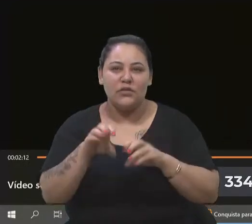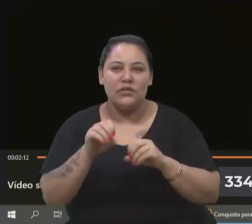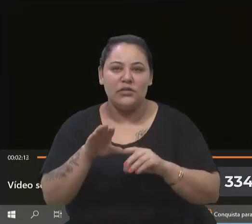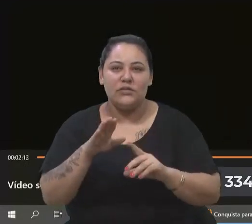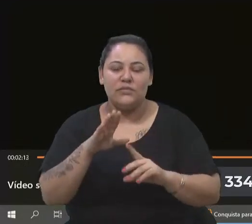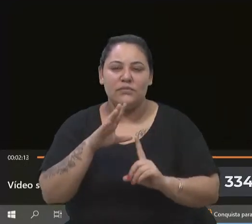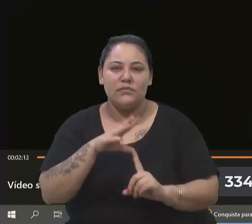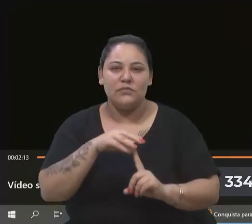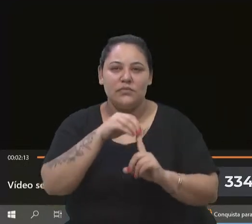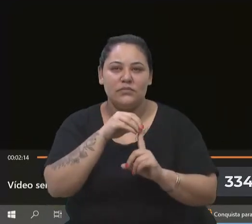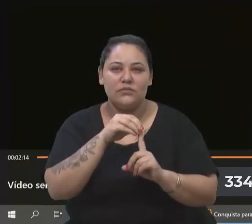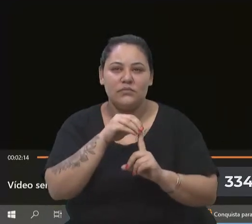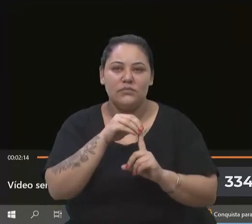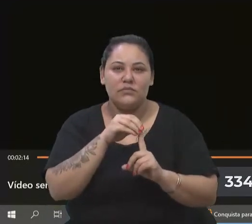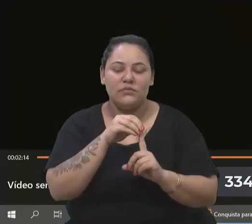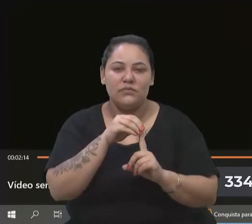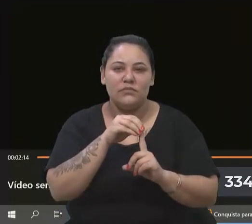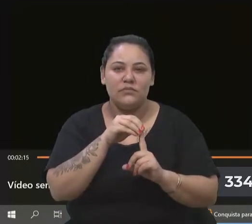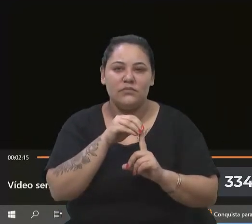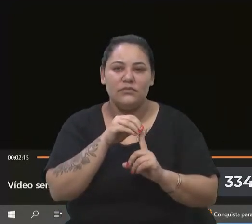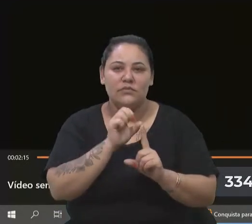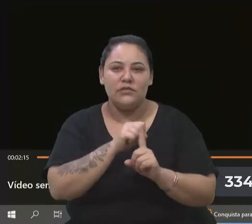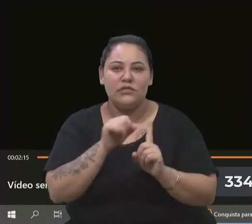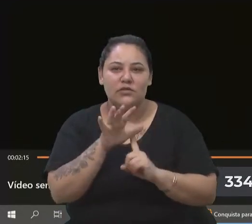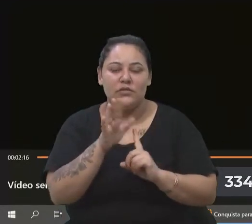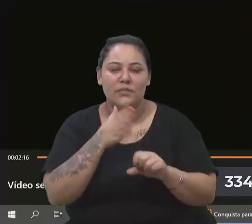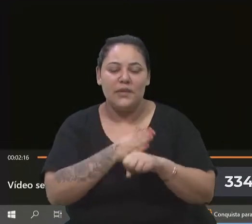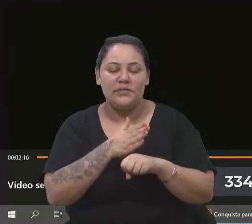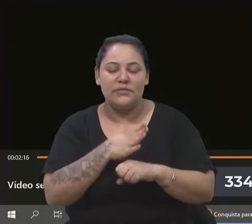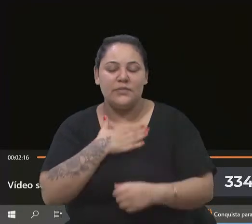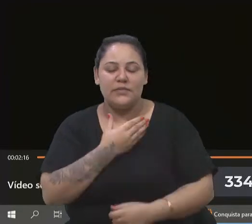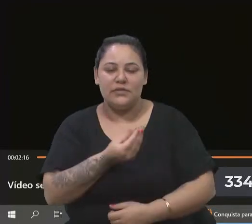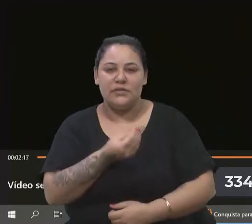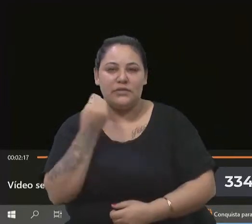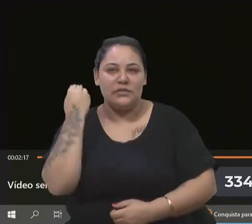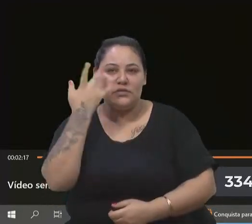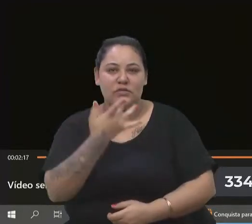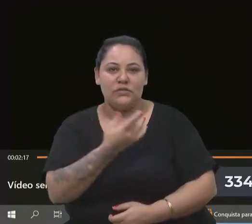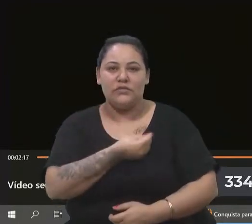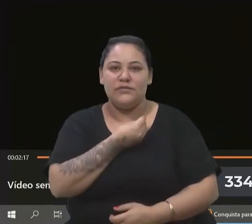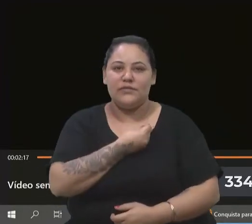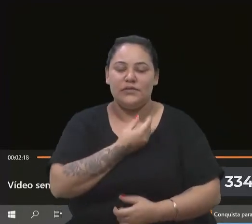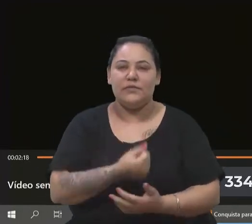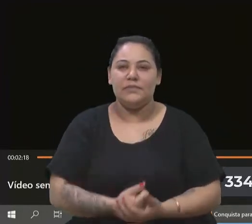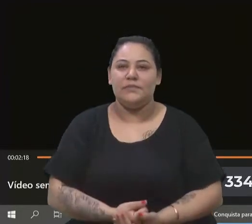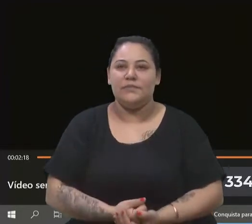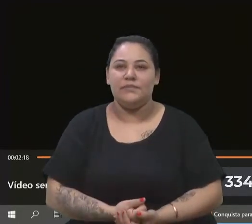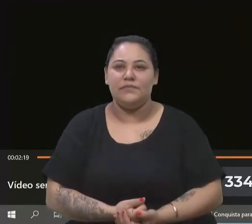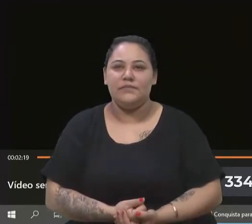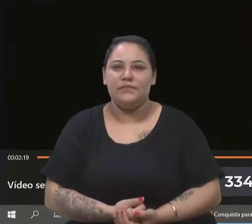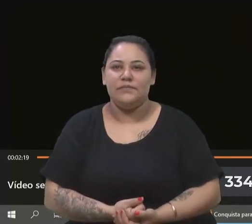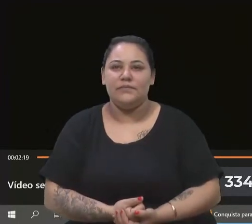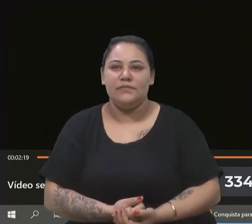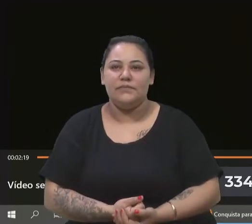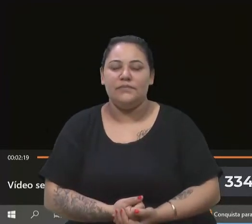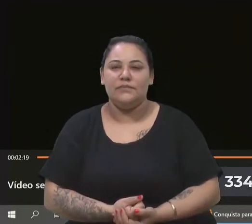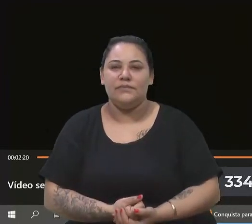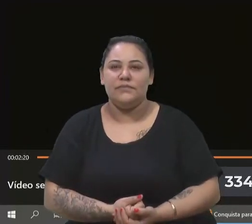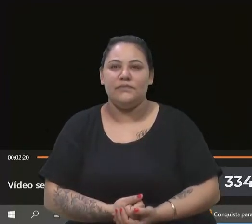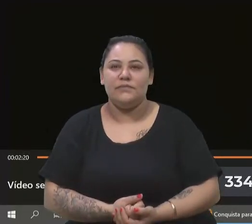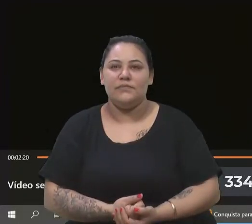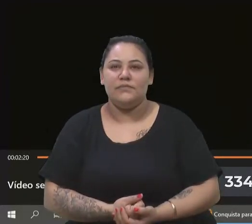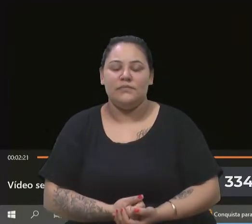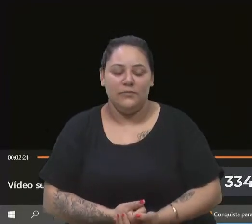principais pilares hoje da sociedade, faz parte da minha história de vida na Escola Vitório Weber. É bom fazer parte desse